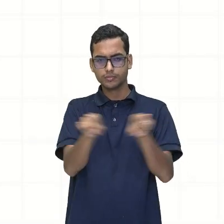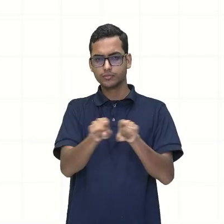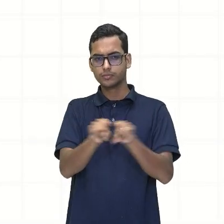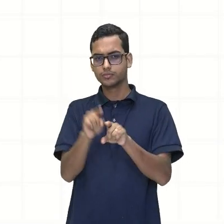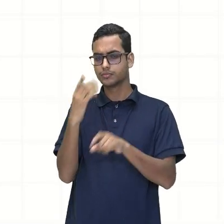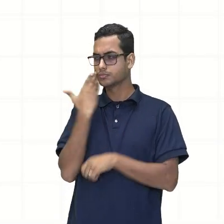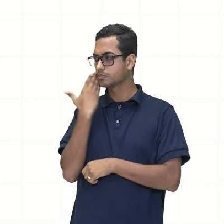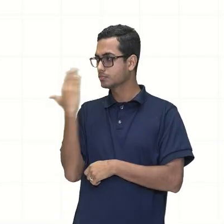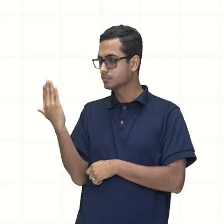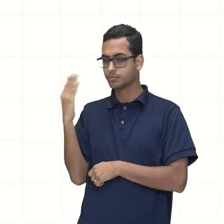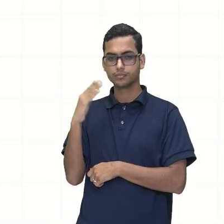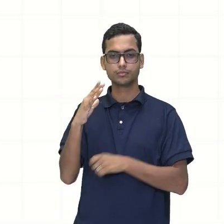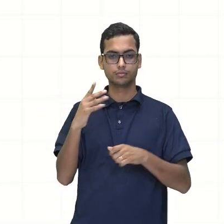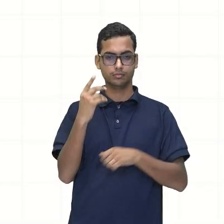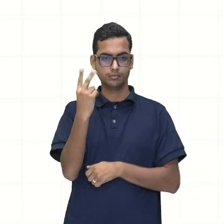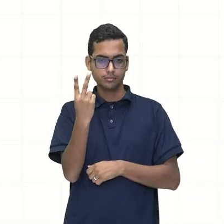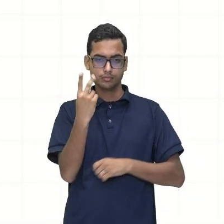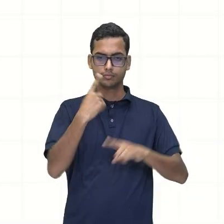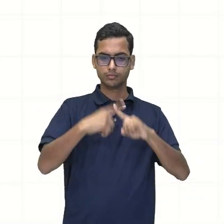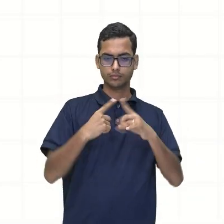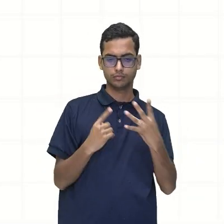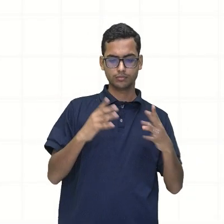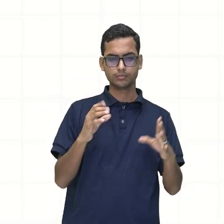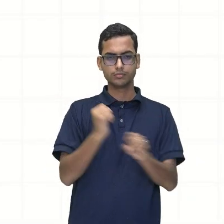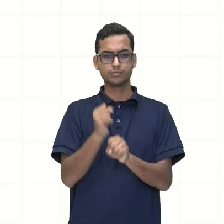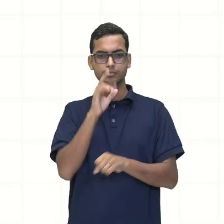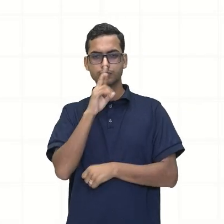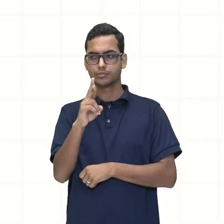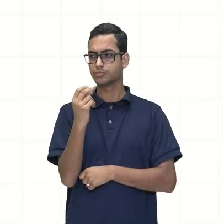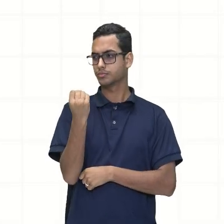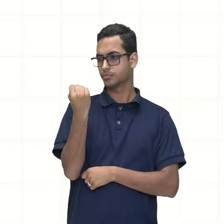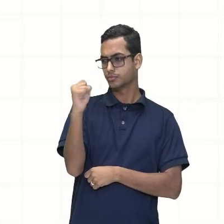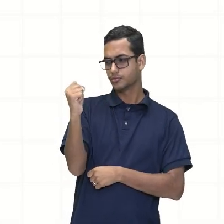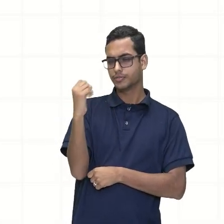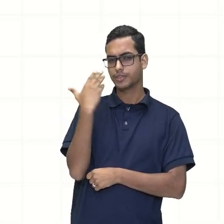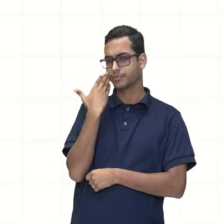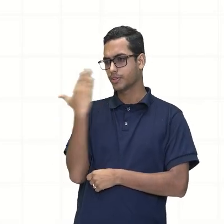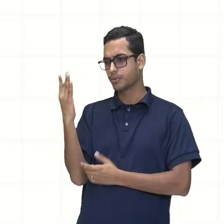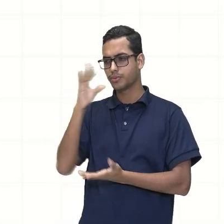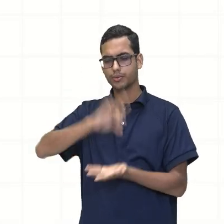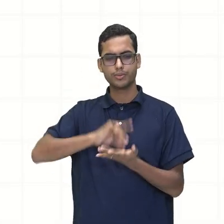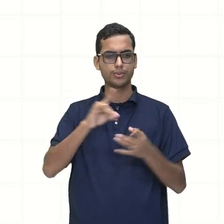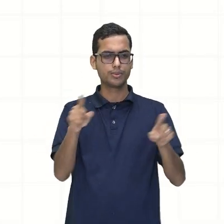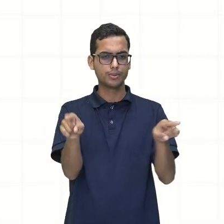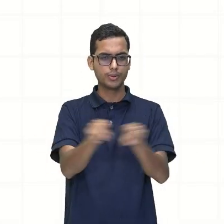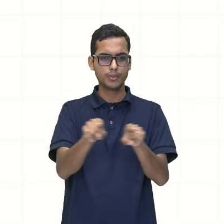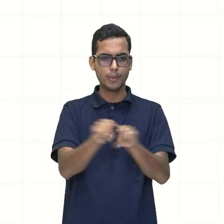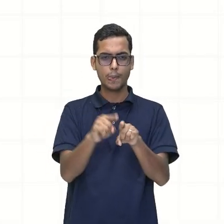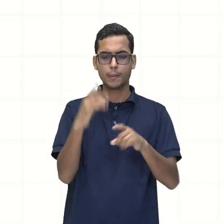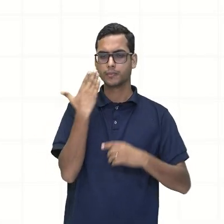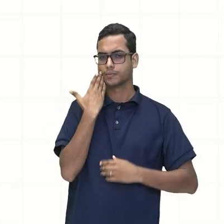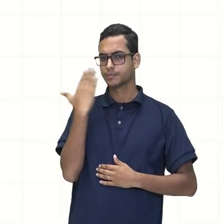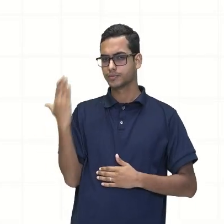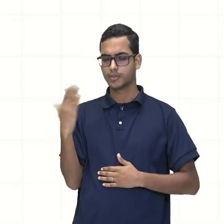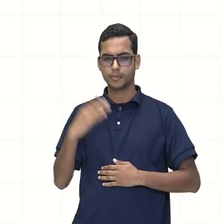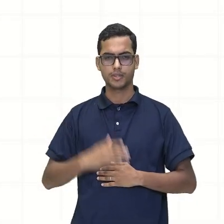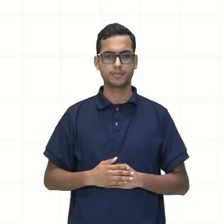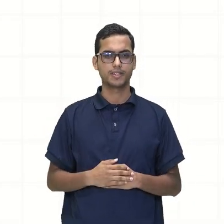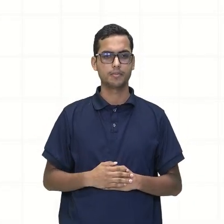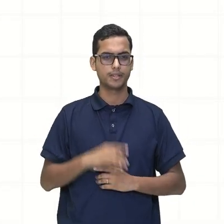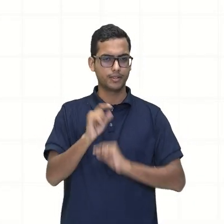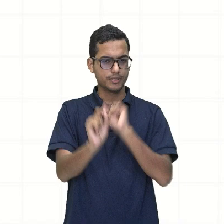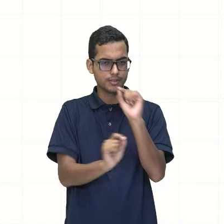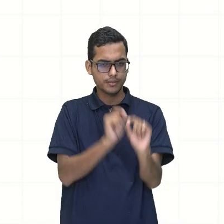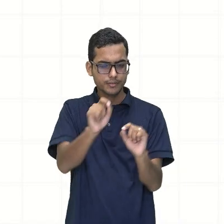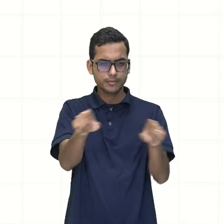4, que vai dar 8. Então, olha só, o 8 bem aqui. Então, como é que ficou